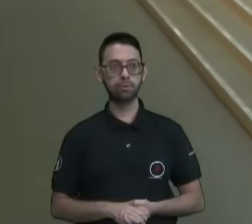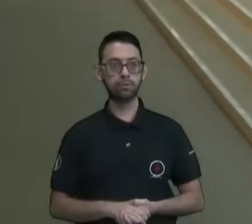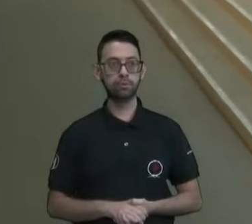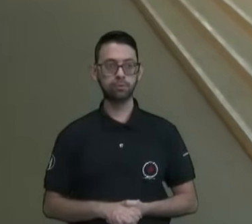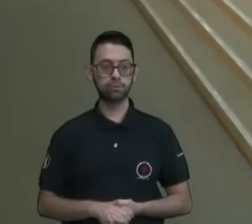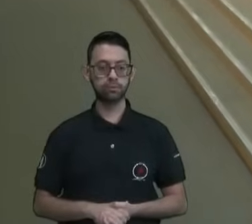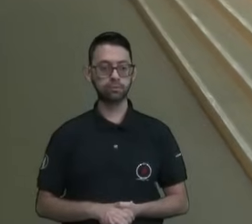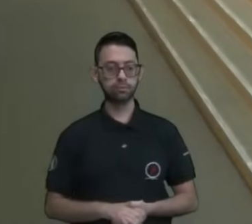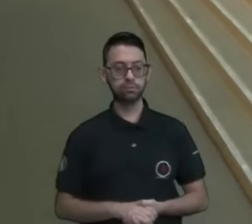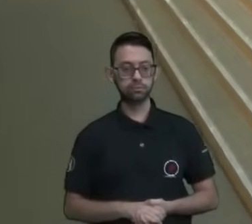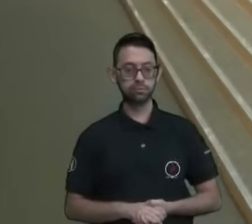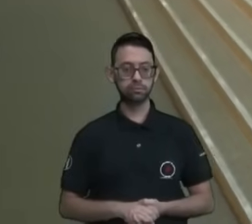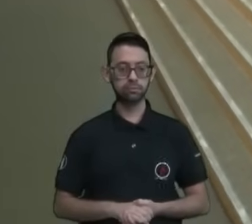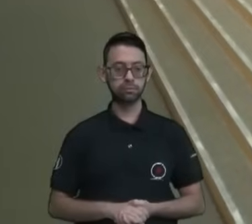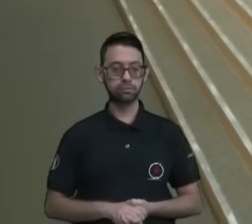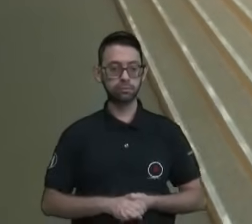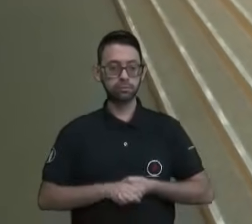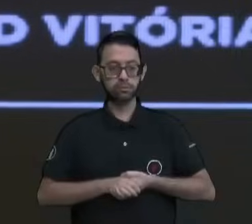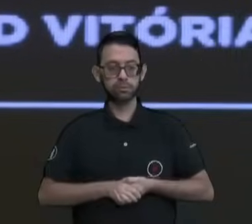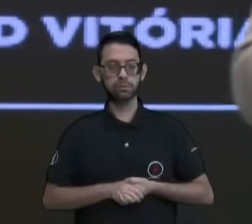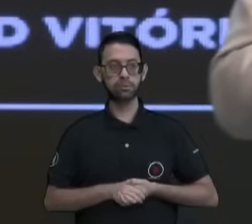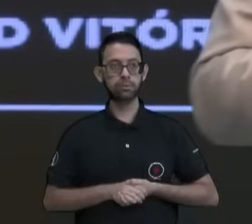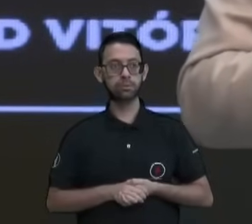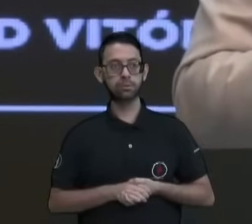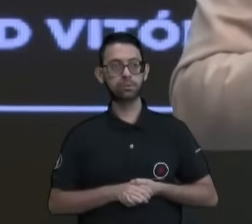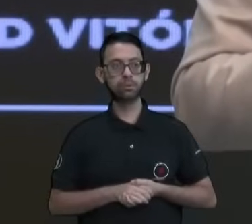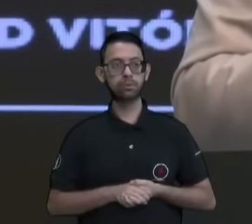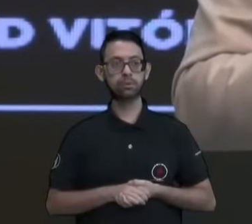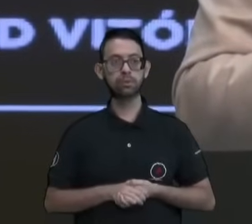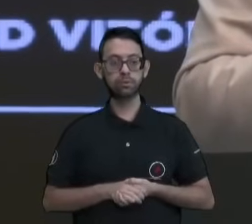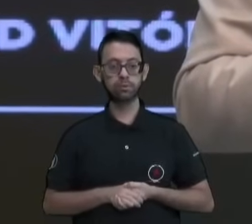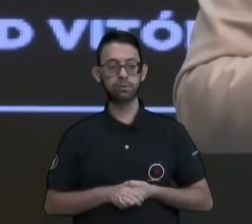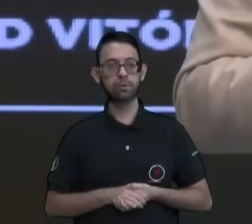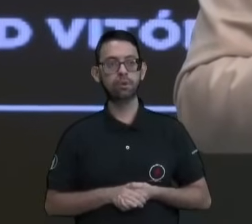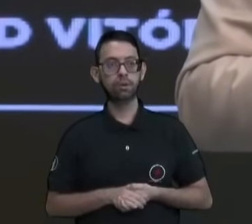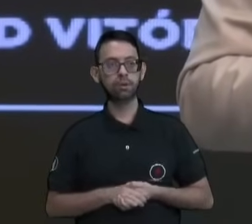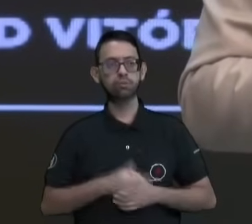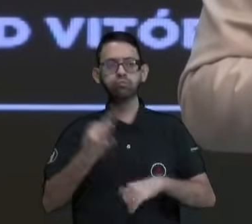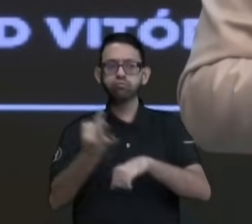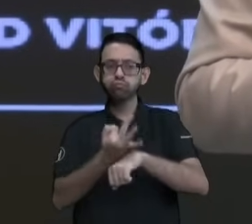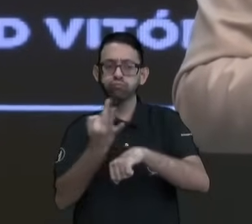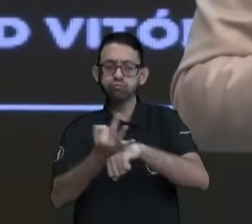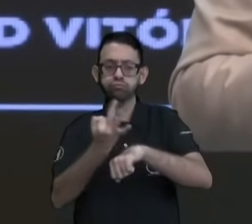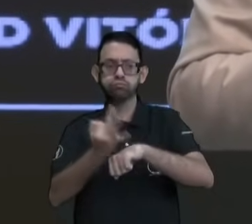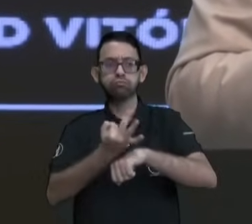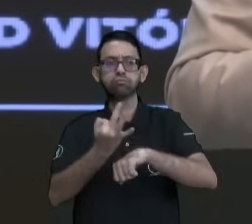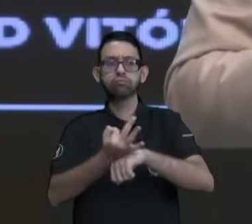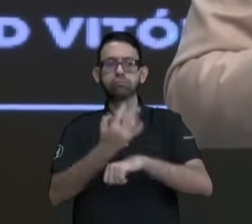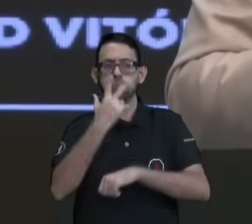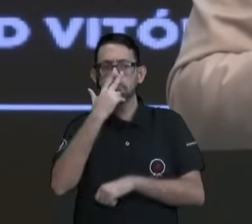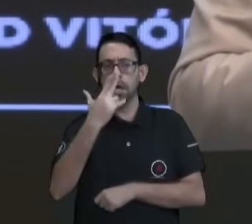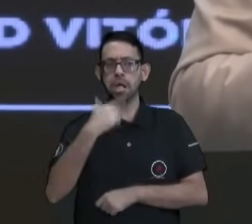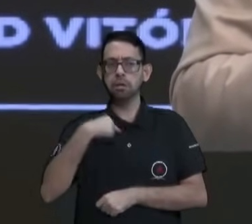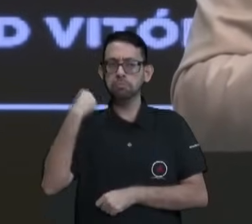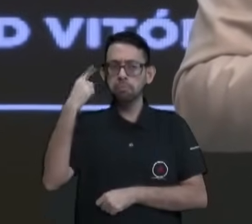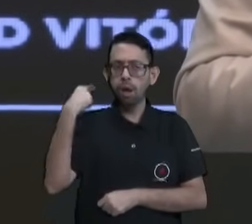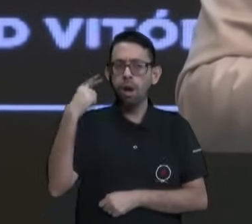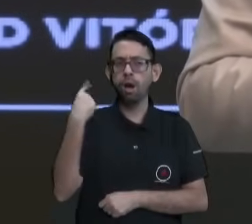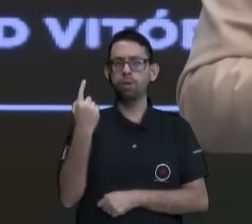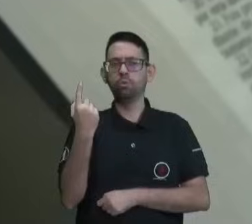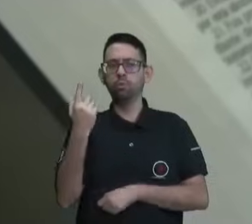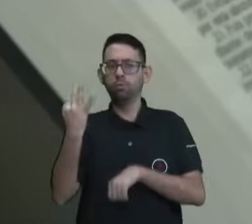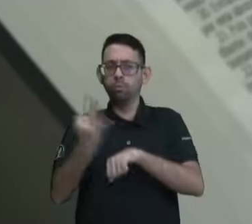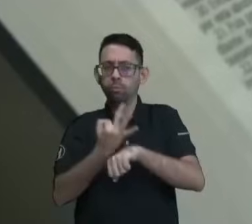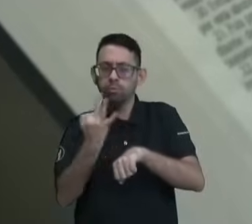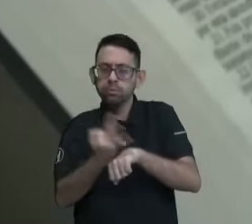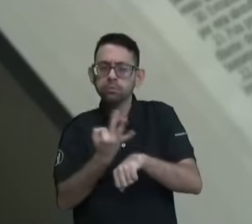vocês Tomara que me suportasse um pouco na minha loucura suportai porém